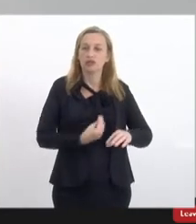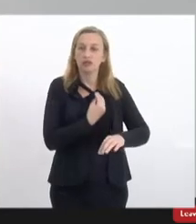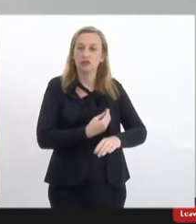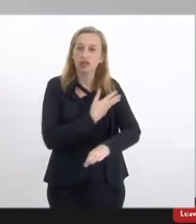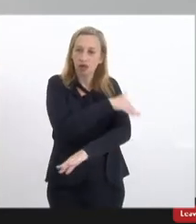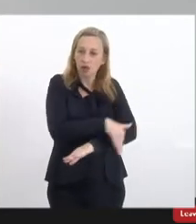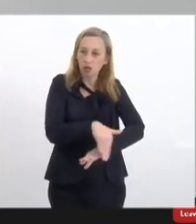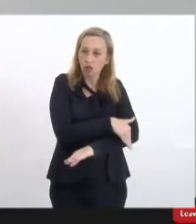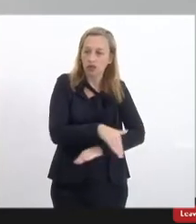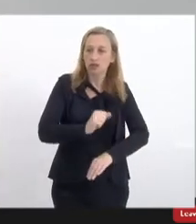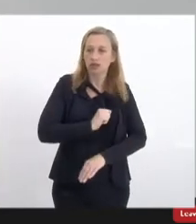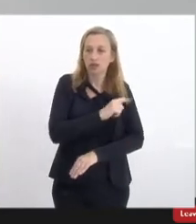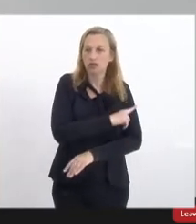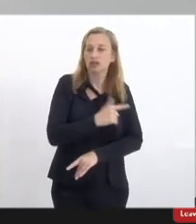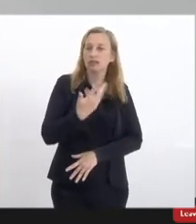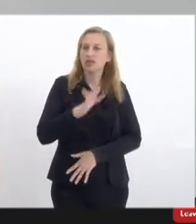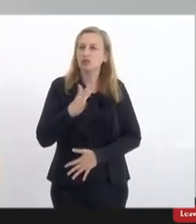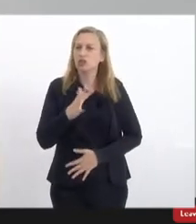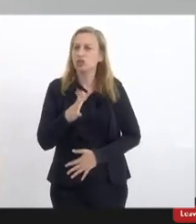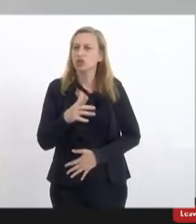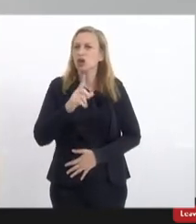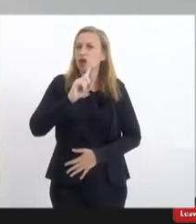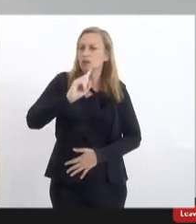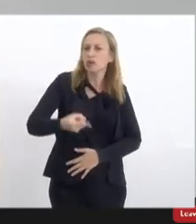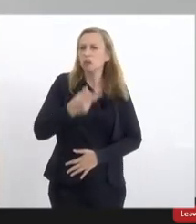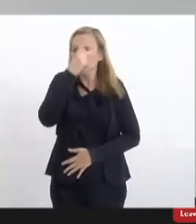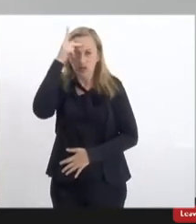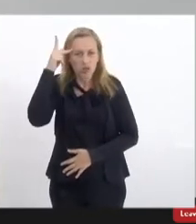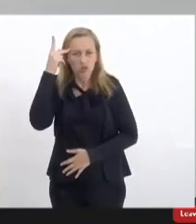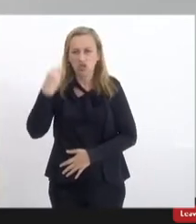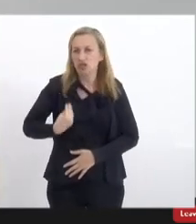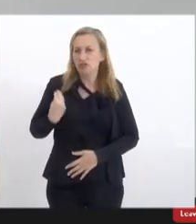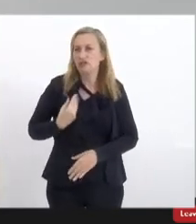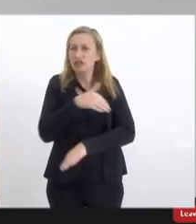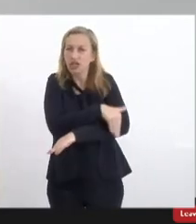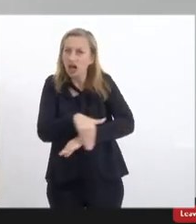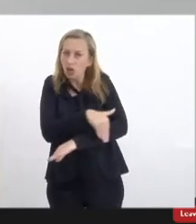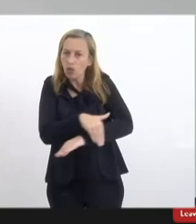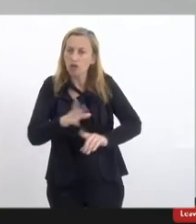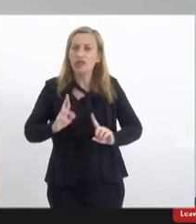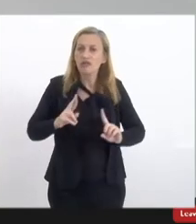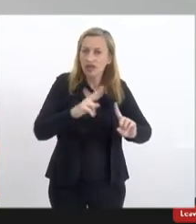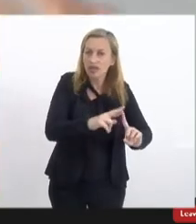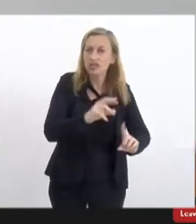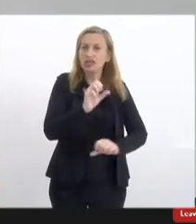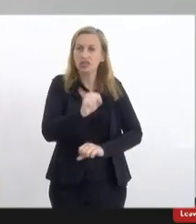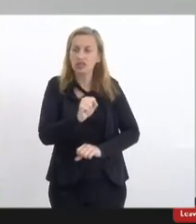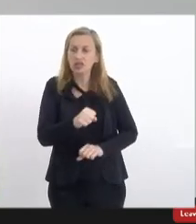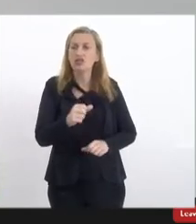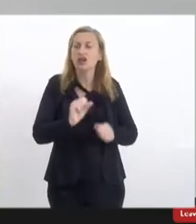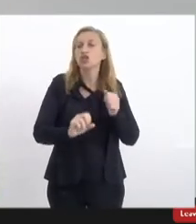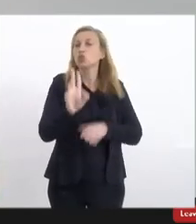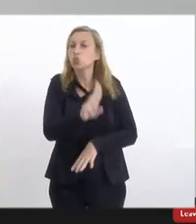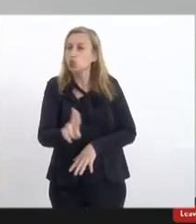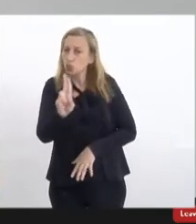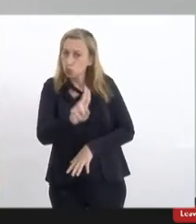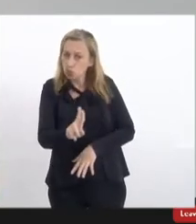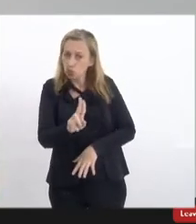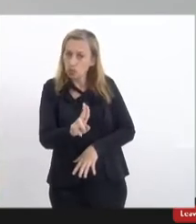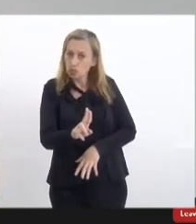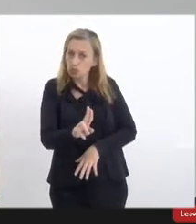temos cerca de mais ou menos 1.000 pessoas em situação de rua que estão referenciadas, ou seja, que fazem uso do